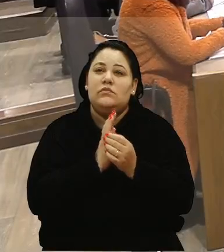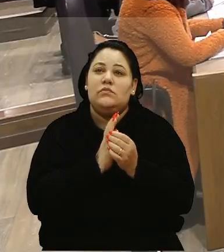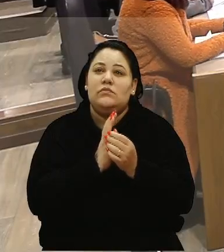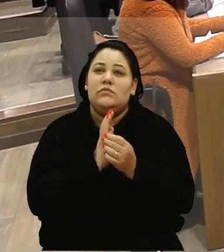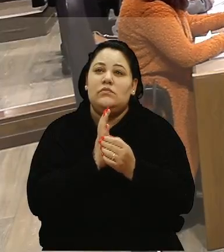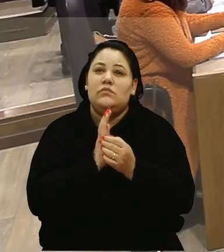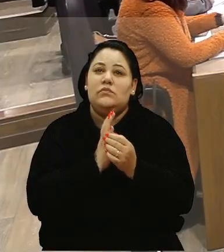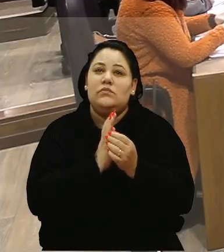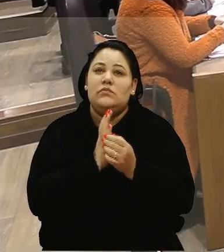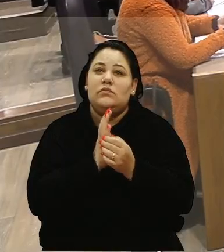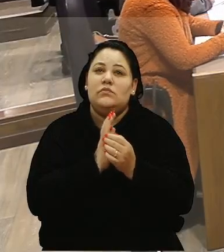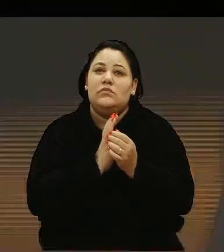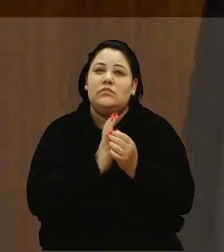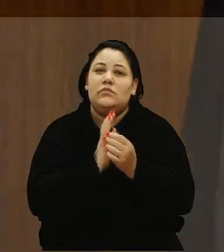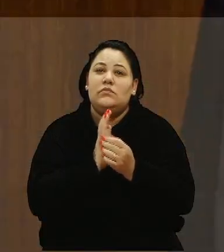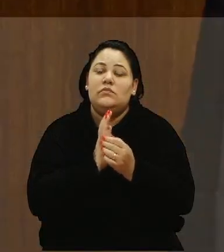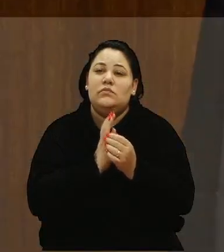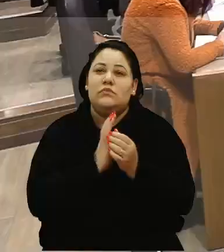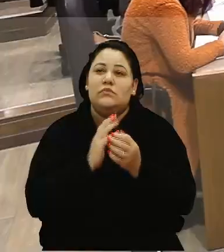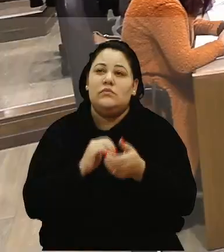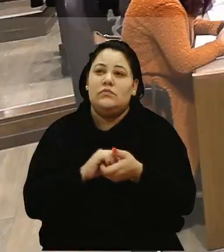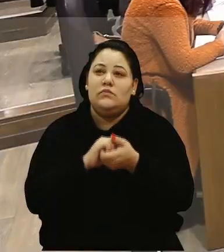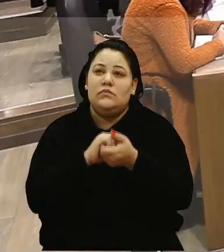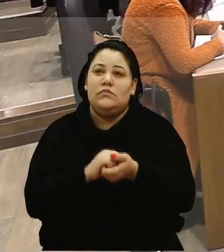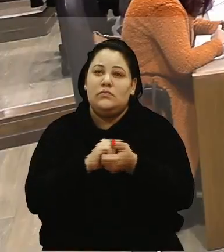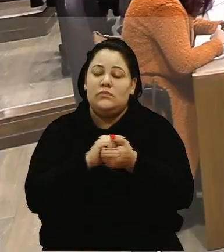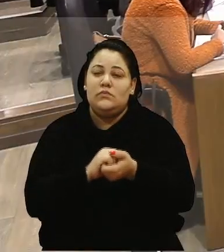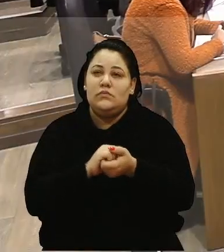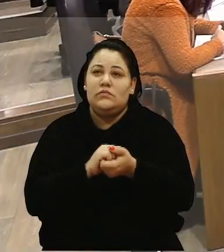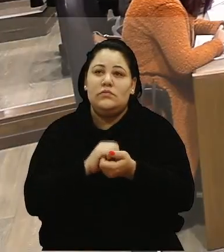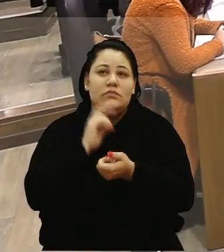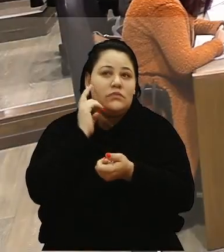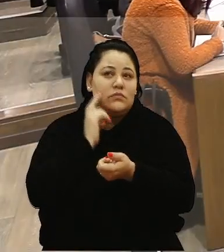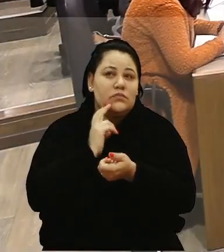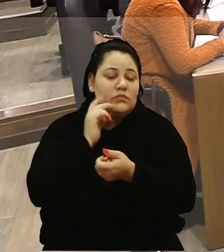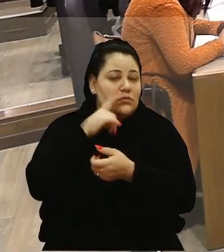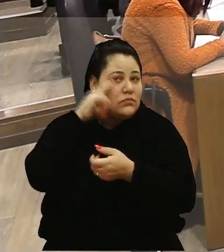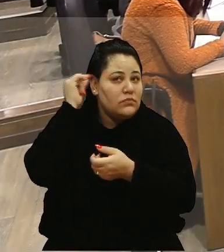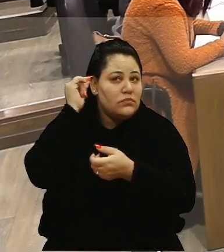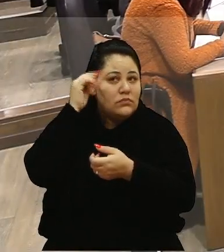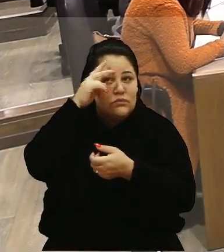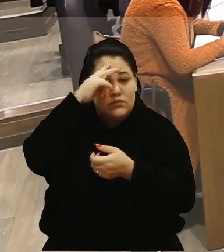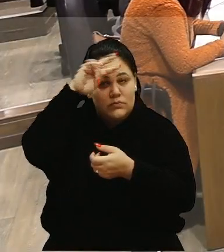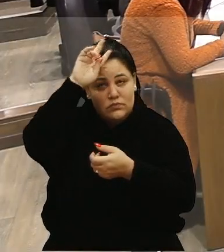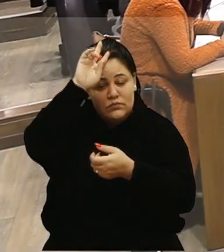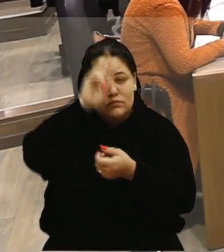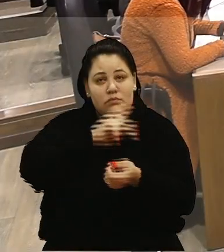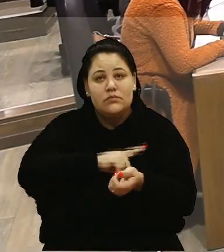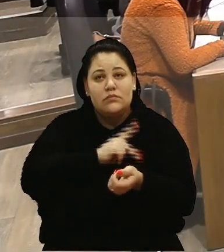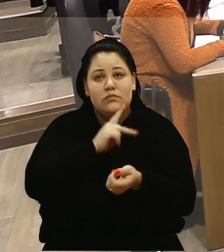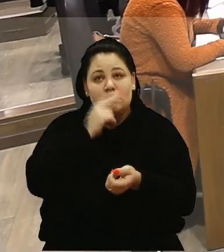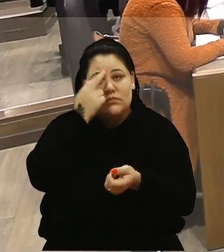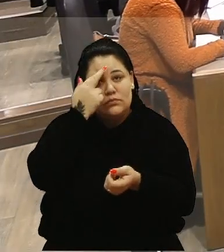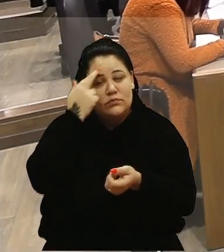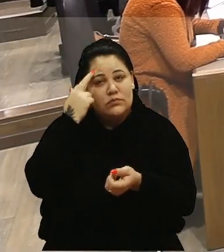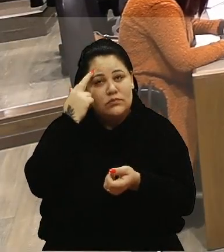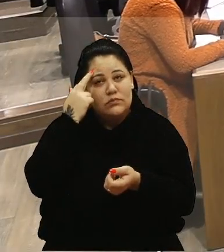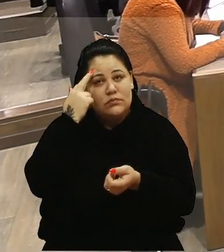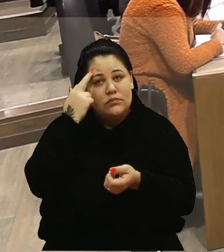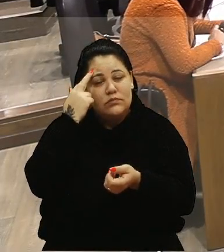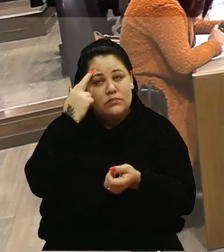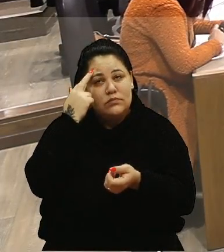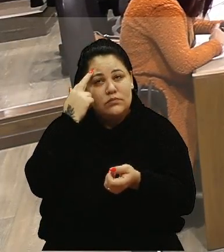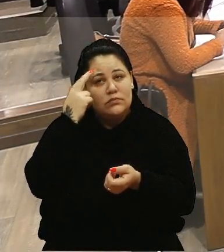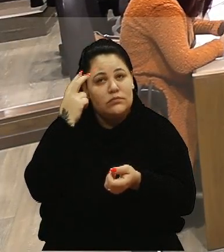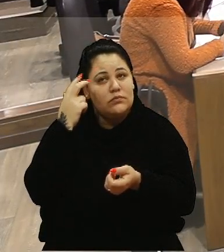Presidente, meus cumprimentos, cumprimentar os autores do vereador Daniel Santos, vereador Aldonei Machado, Edson da Rosa, Pedro Rodrigues, Rafael Bueno, Sandro